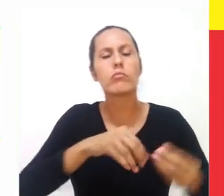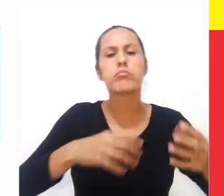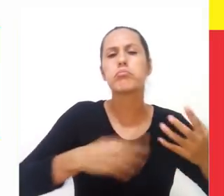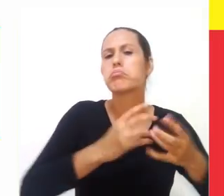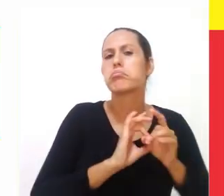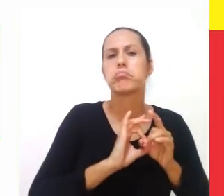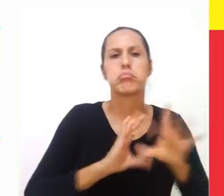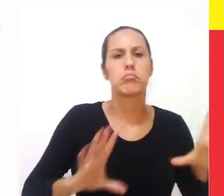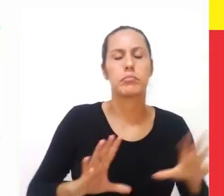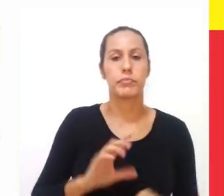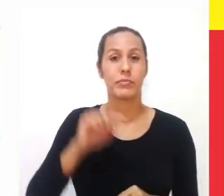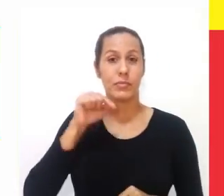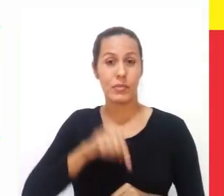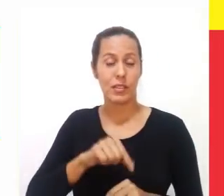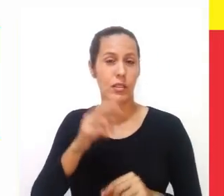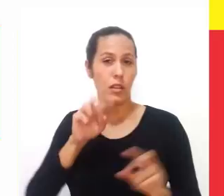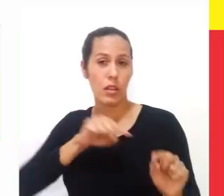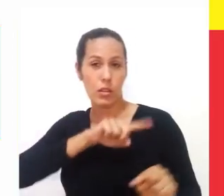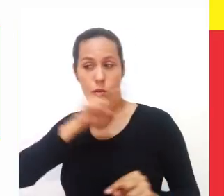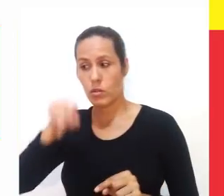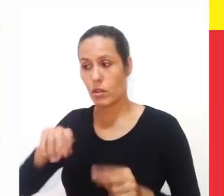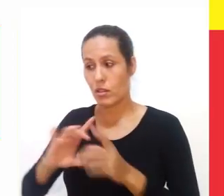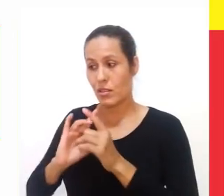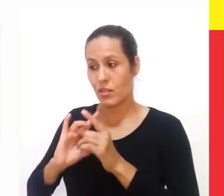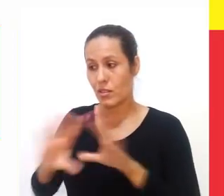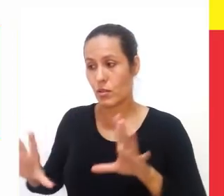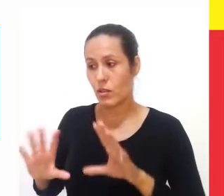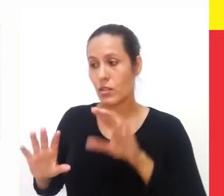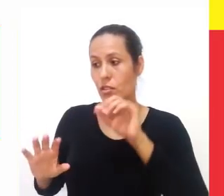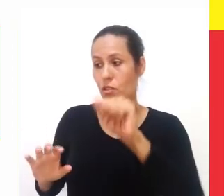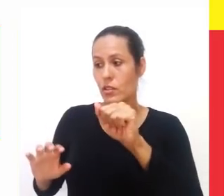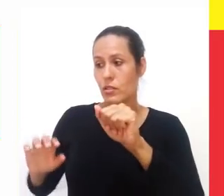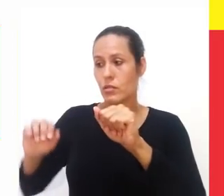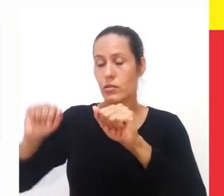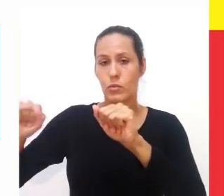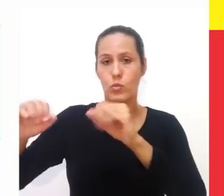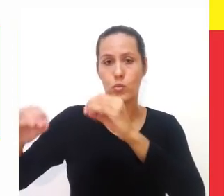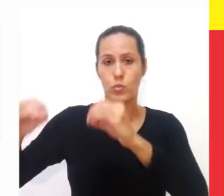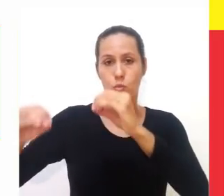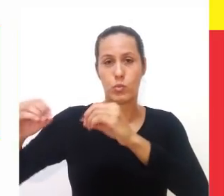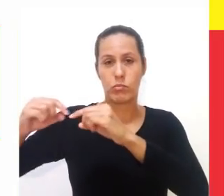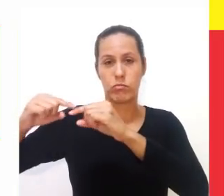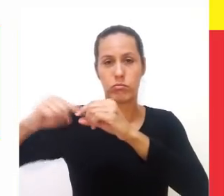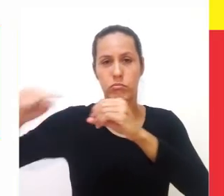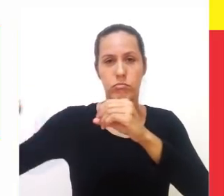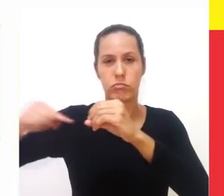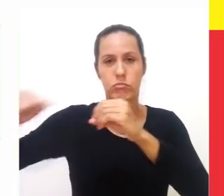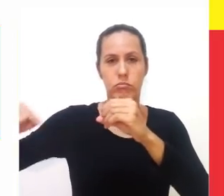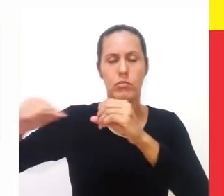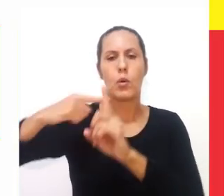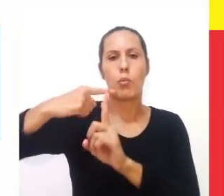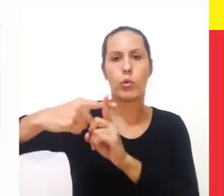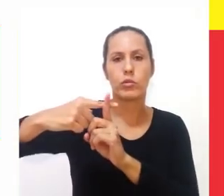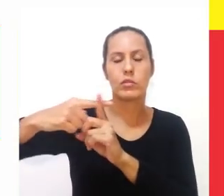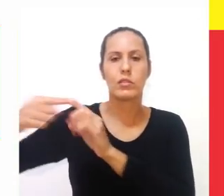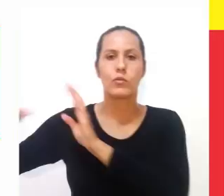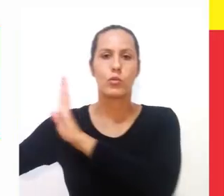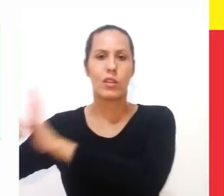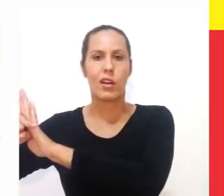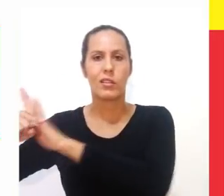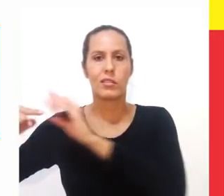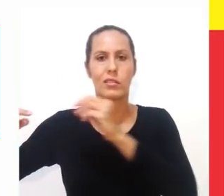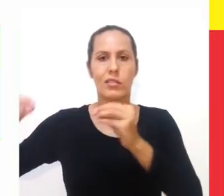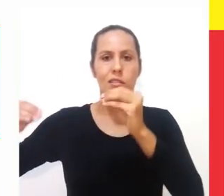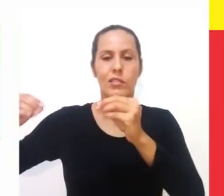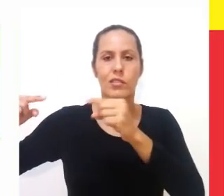vê um sistema simples de energia em que tem um ânodo e um cátion. Um vai ser positivo e o outro vai ser o negativo. E